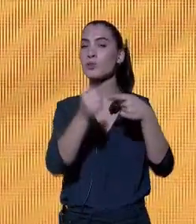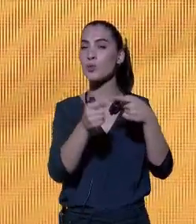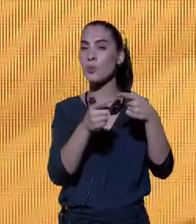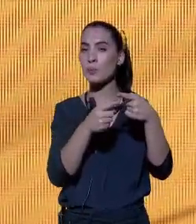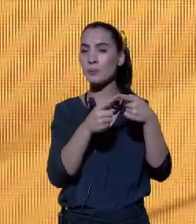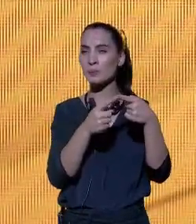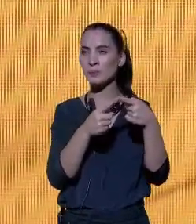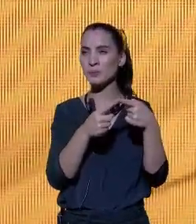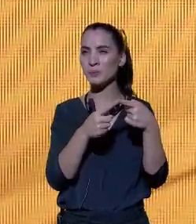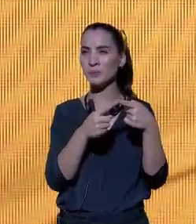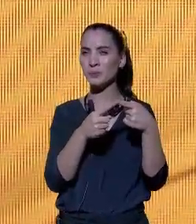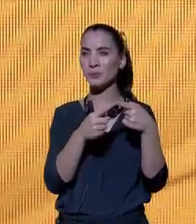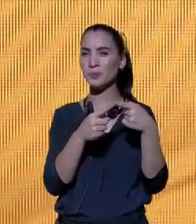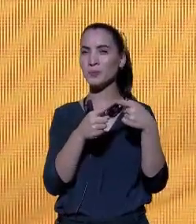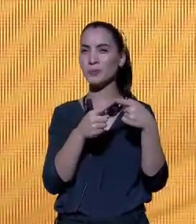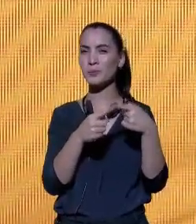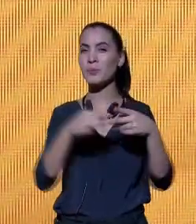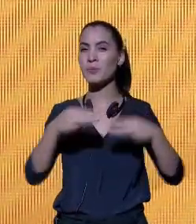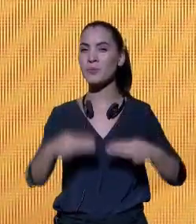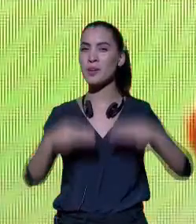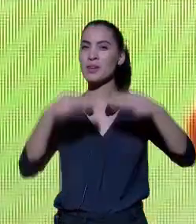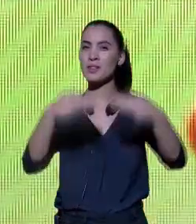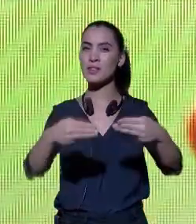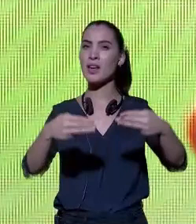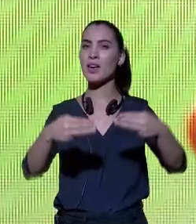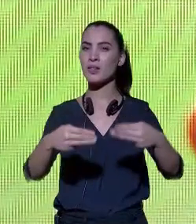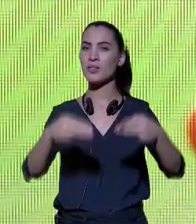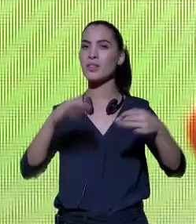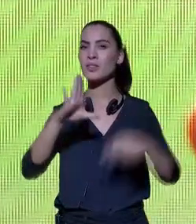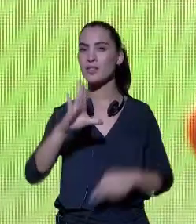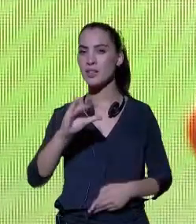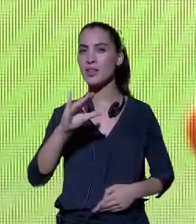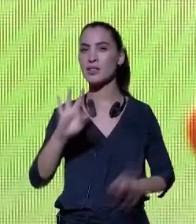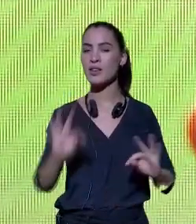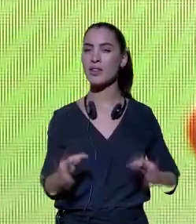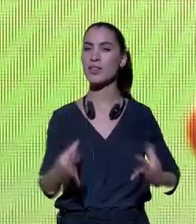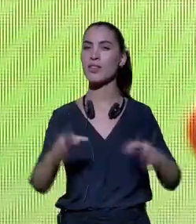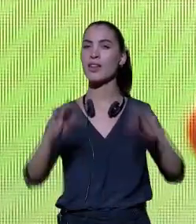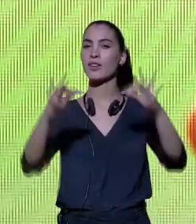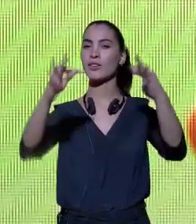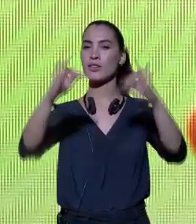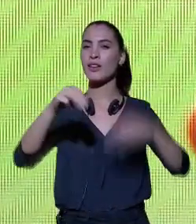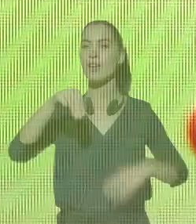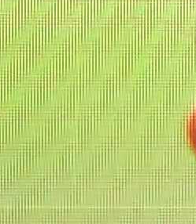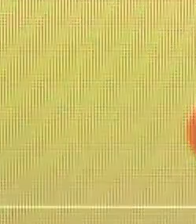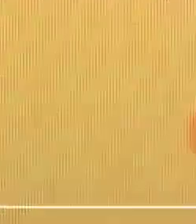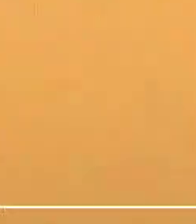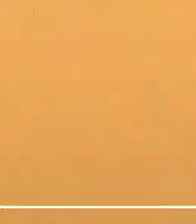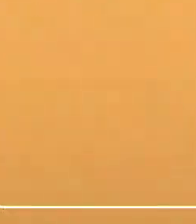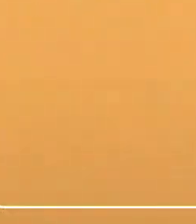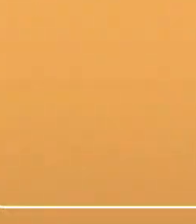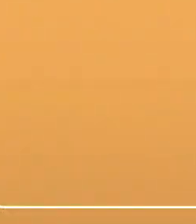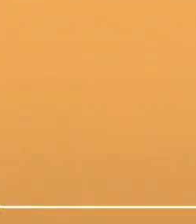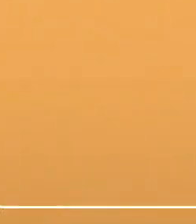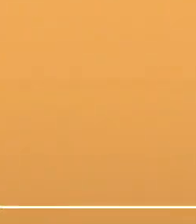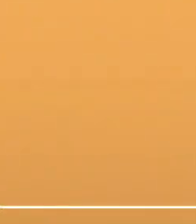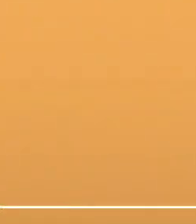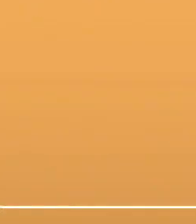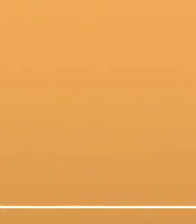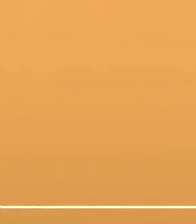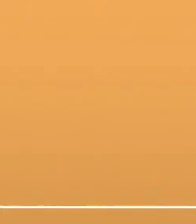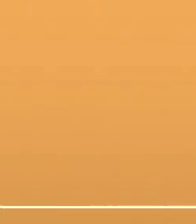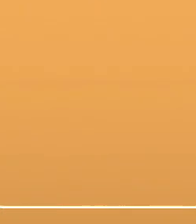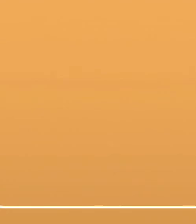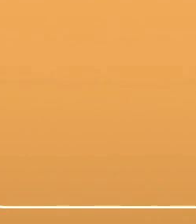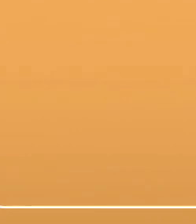é o Ministério da Ciência, Tecnologia e Inovações, MCTI, por meio da Secretaria